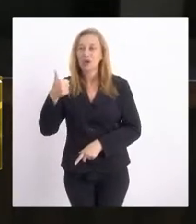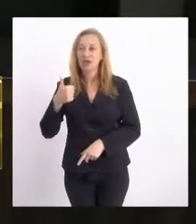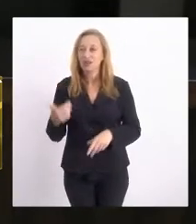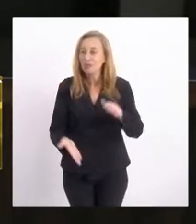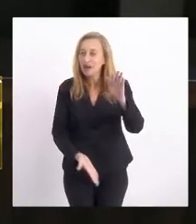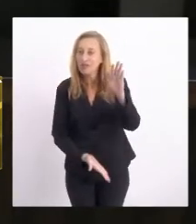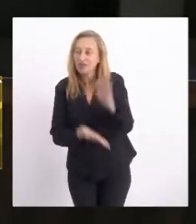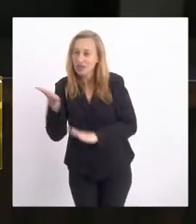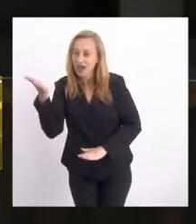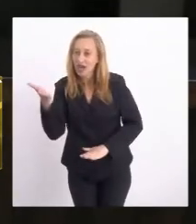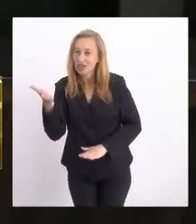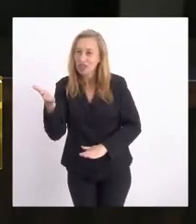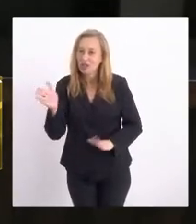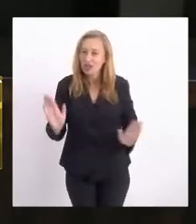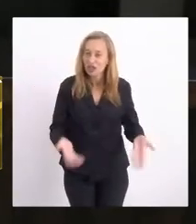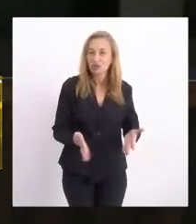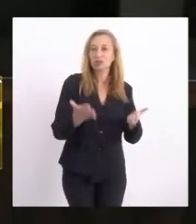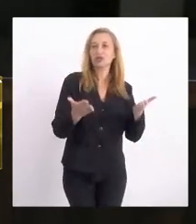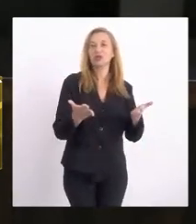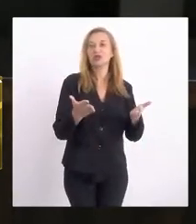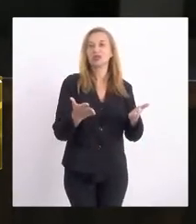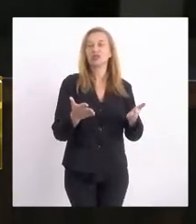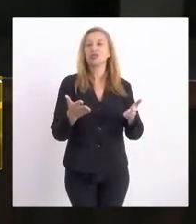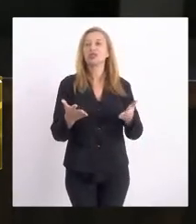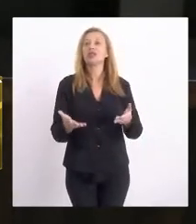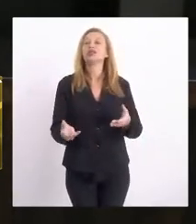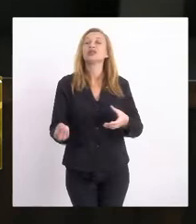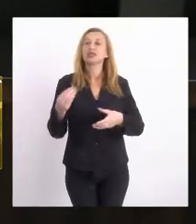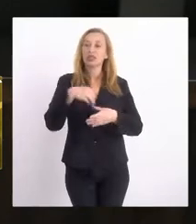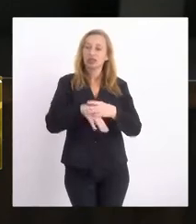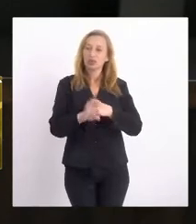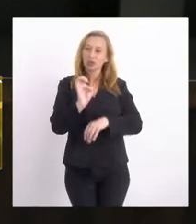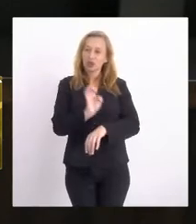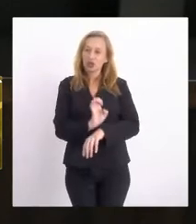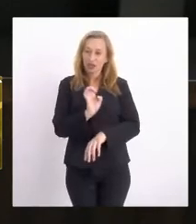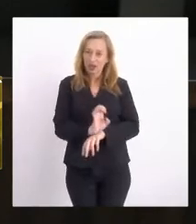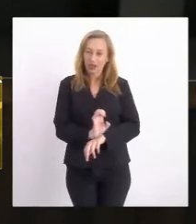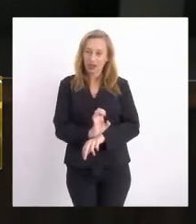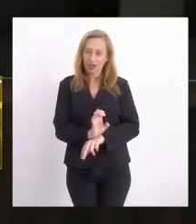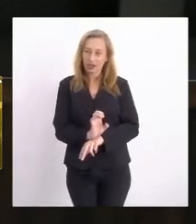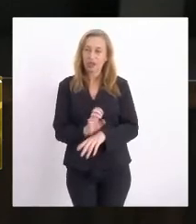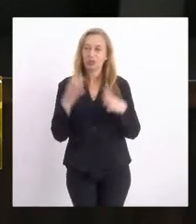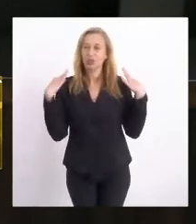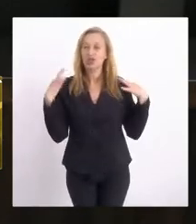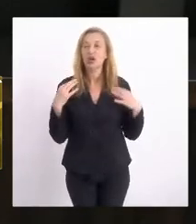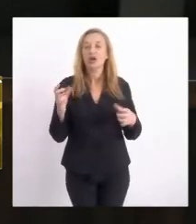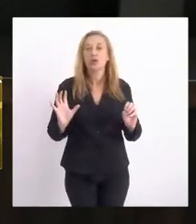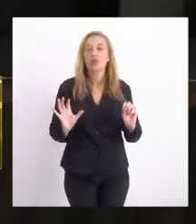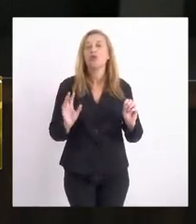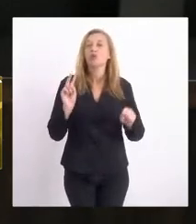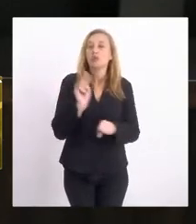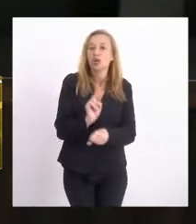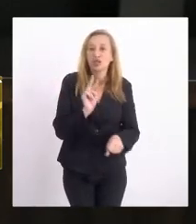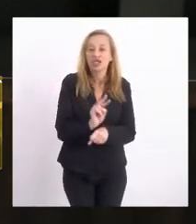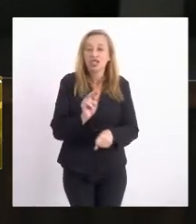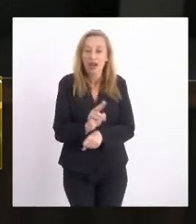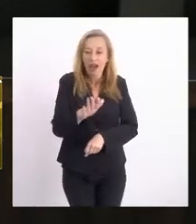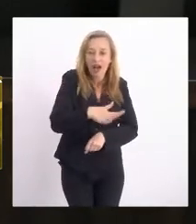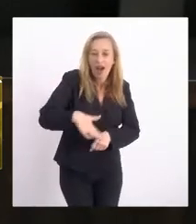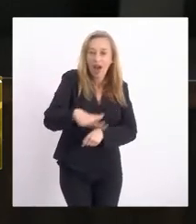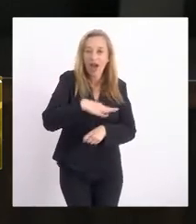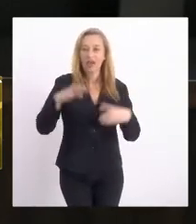de o estímulo ao turismo doméstico sua gestão busca proteger o setor do Turismo